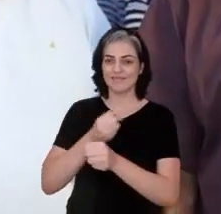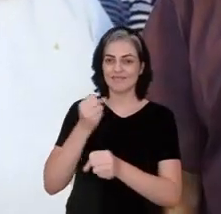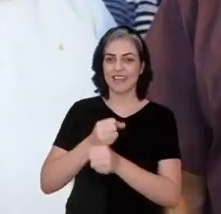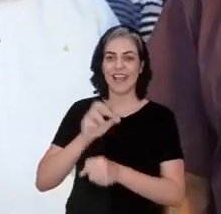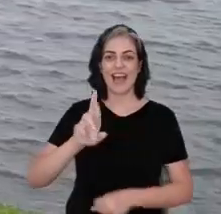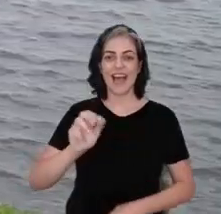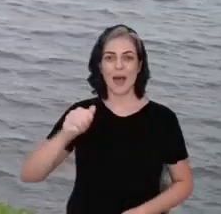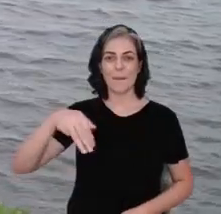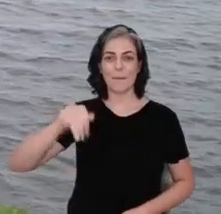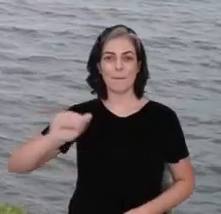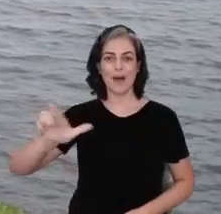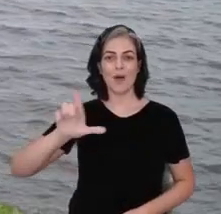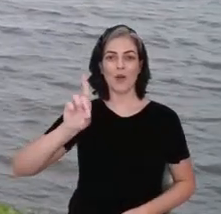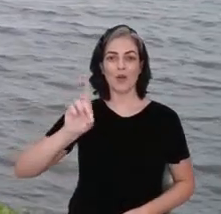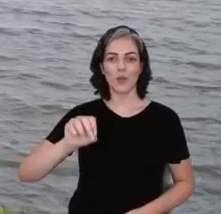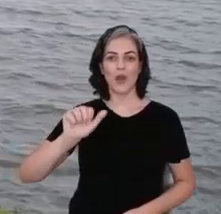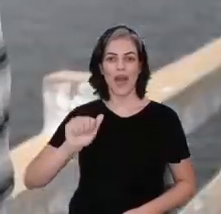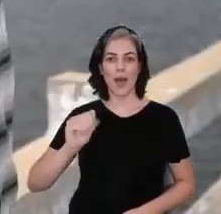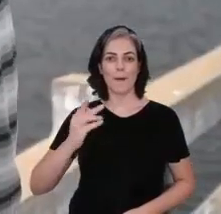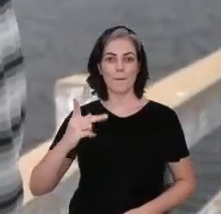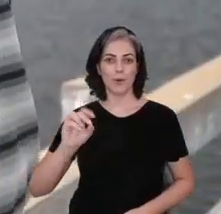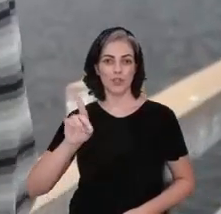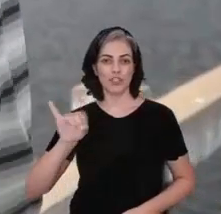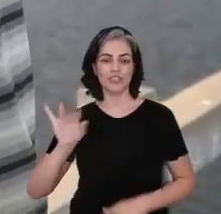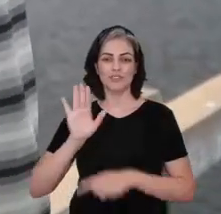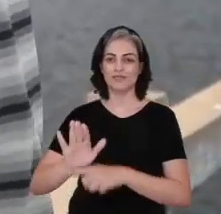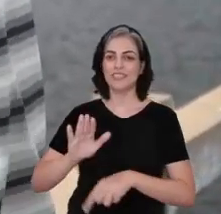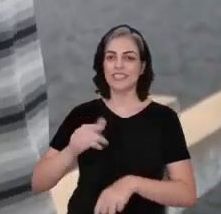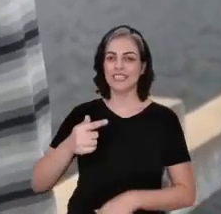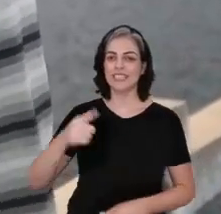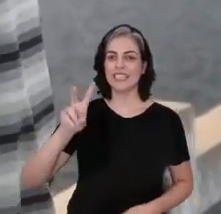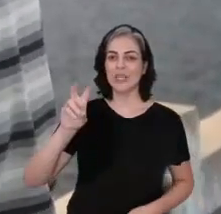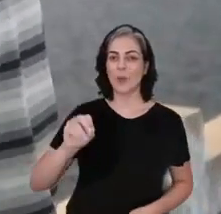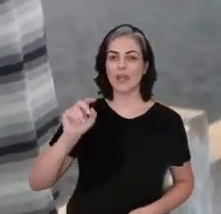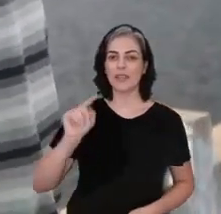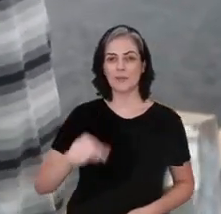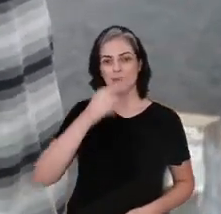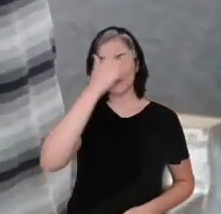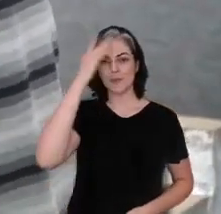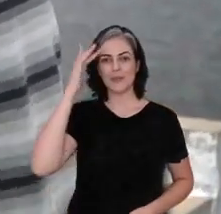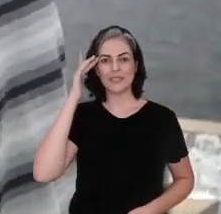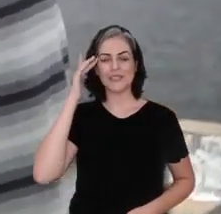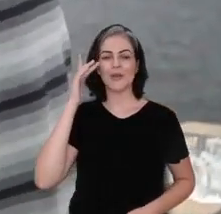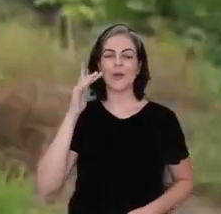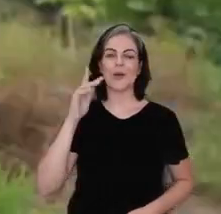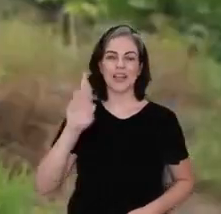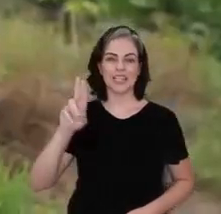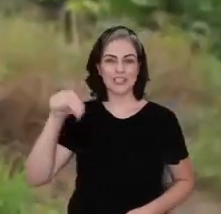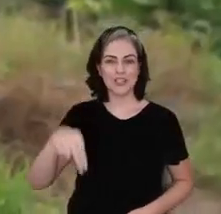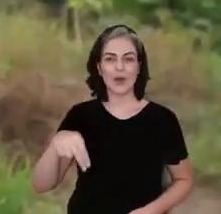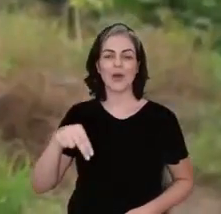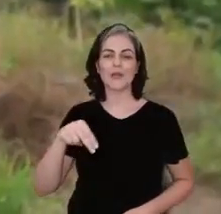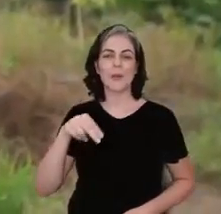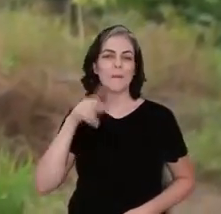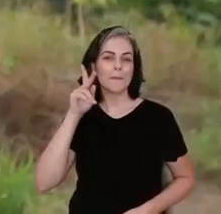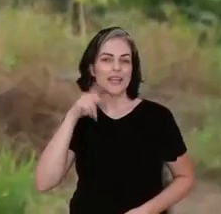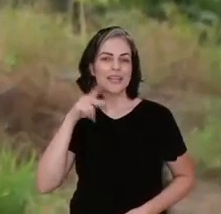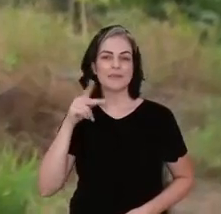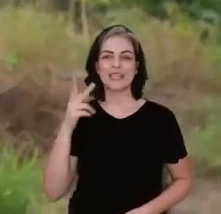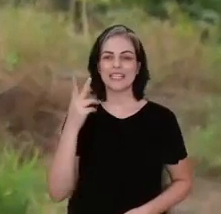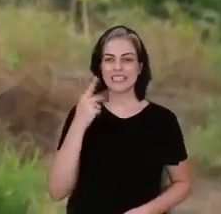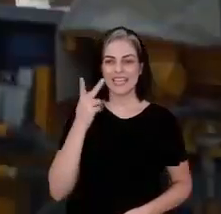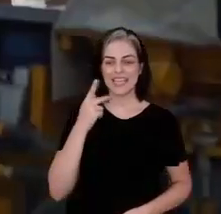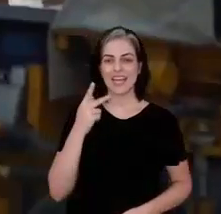do ramal do apodi que vai beneficiar 750 mil potiguares e paraibanos e cearenses